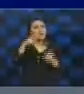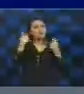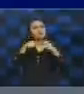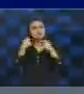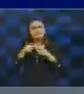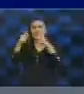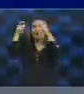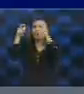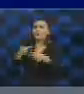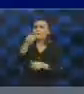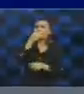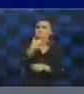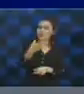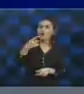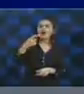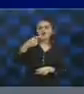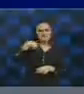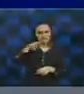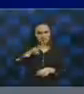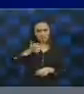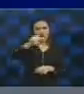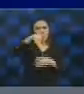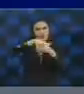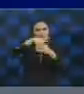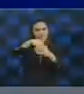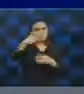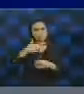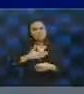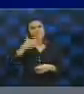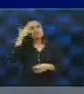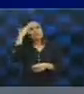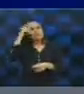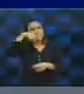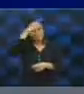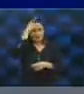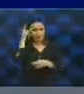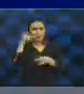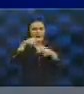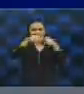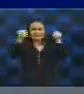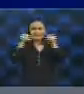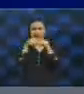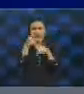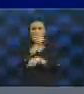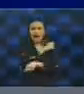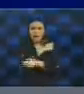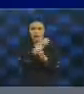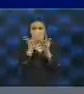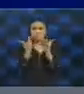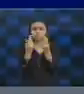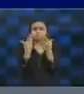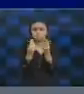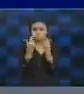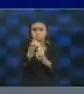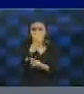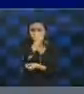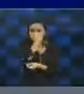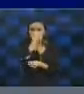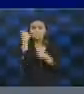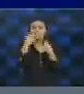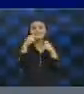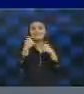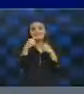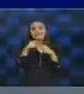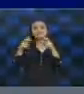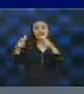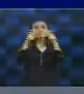de trabalho. No nosso governo, os professores que hoje estão em salas superlotadas terão a quantidade razoável de alunos